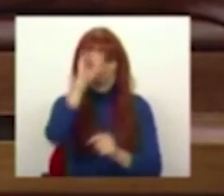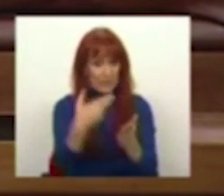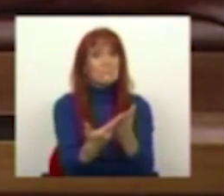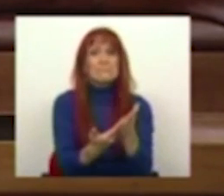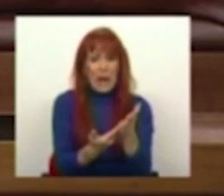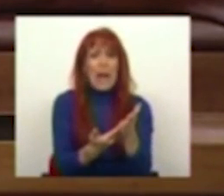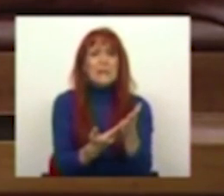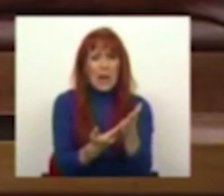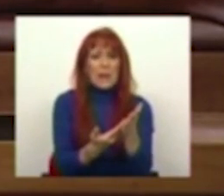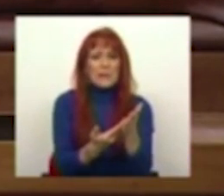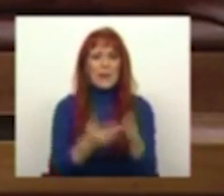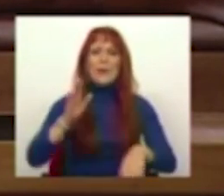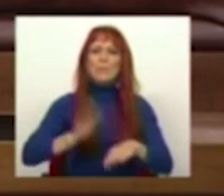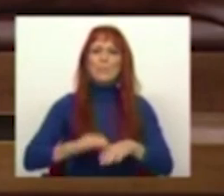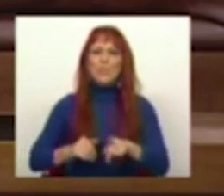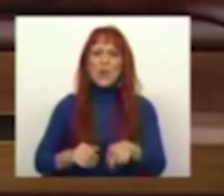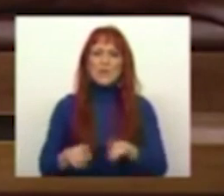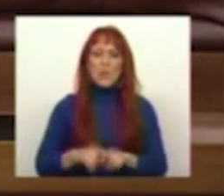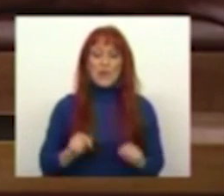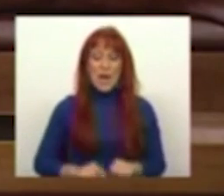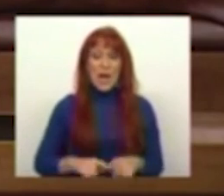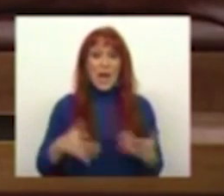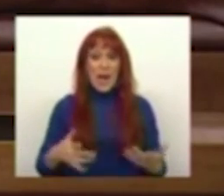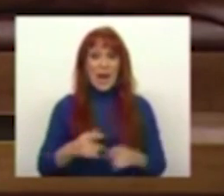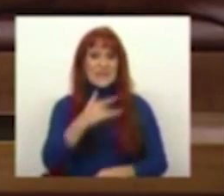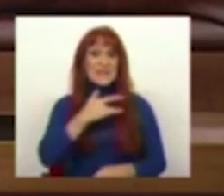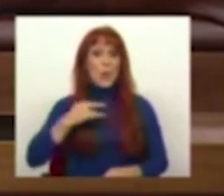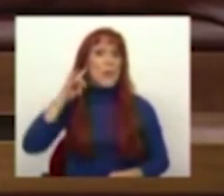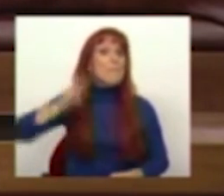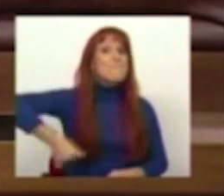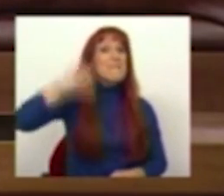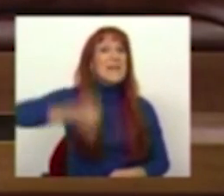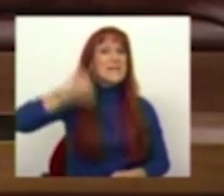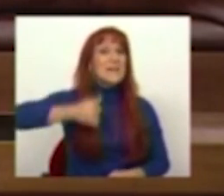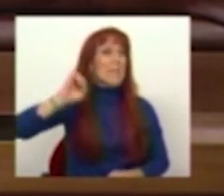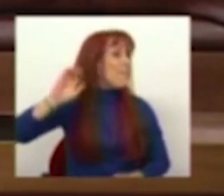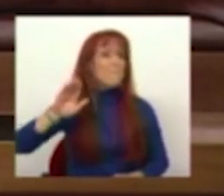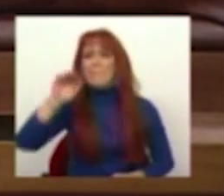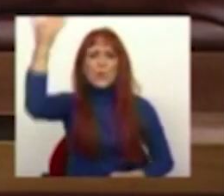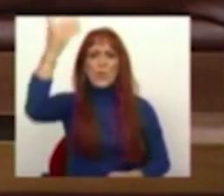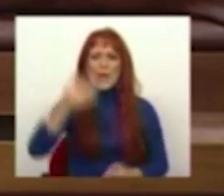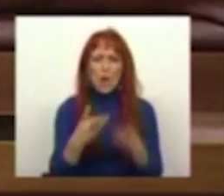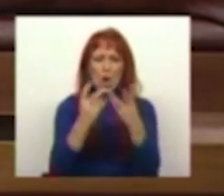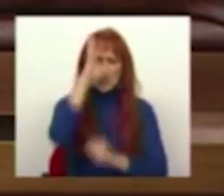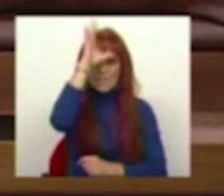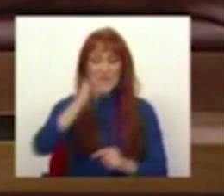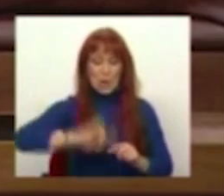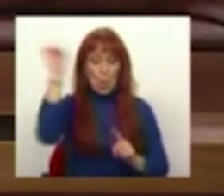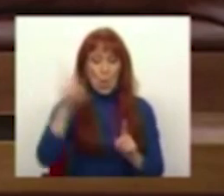Governo. É por isso que a saúde é a principal prioridade do Orçamento de Estado